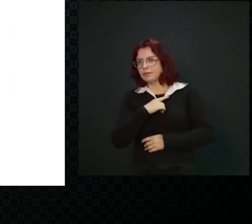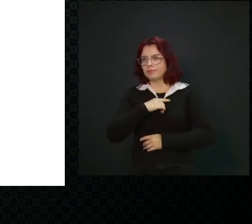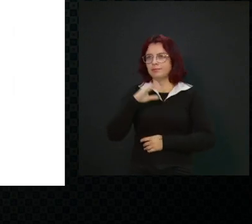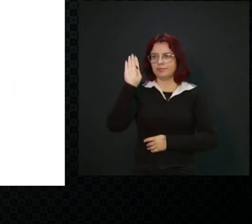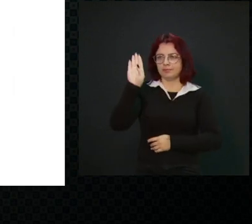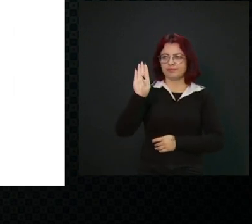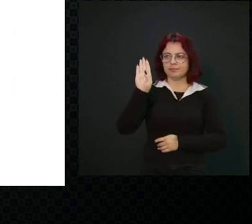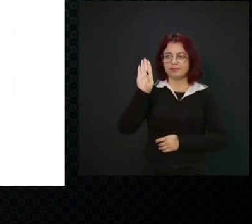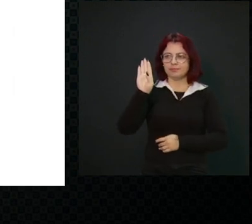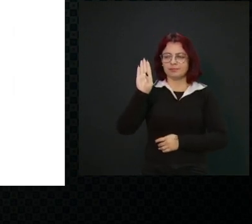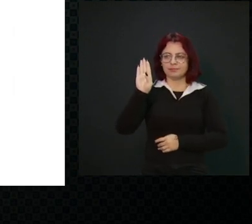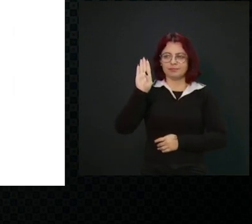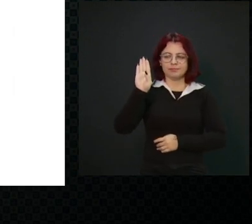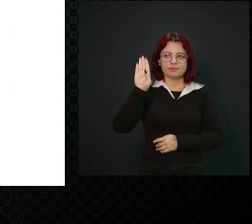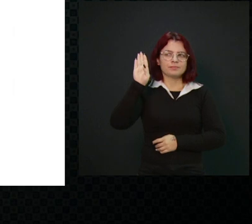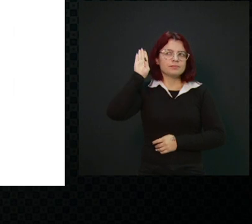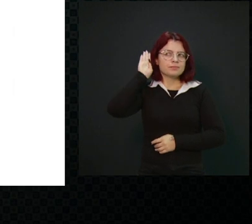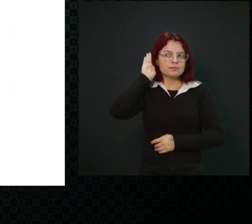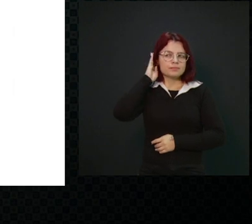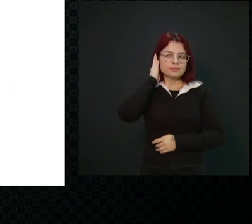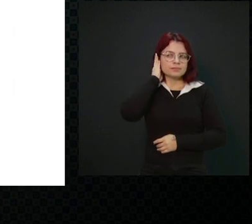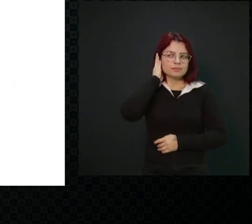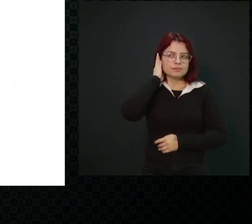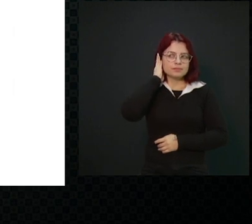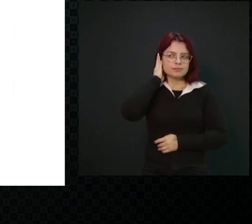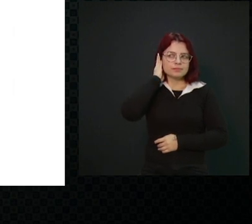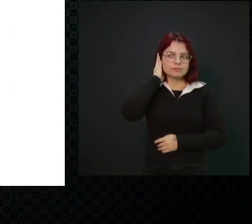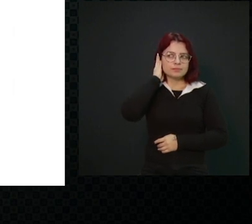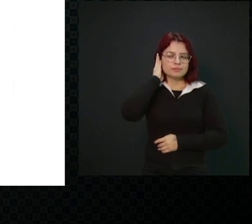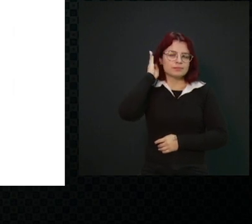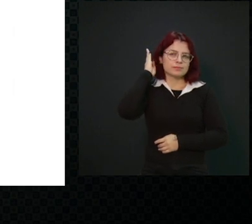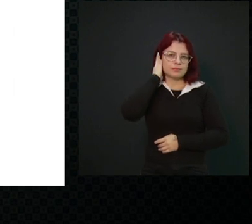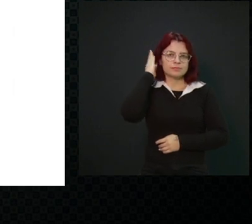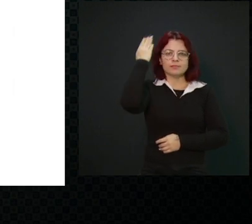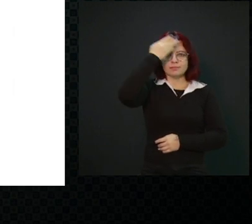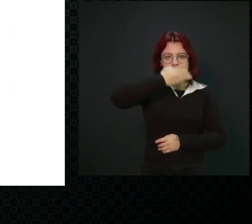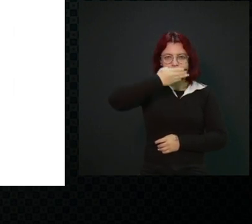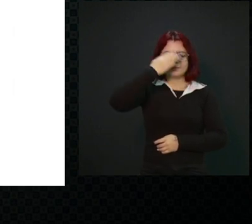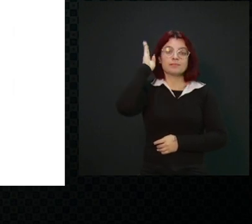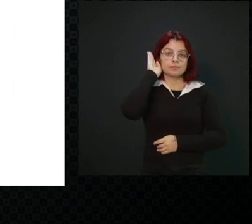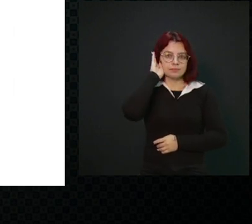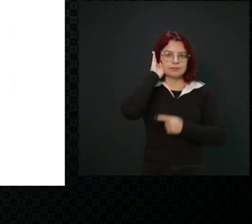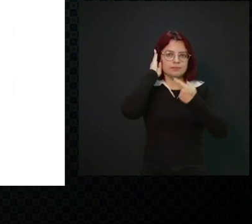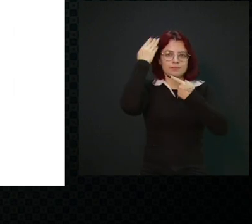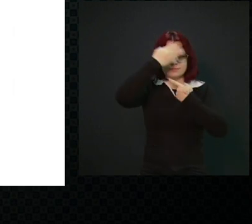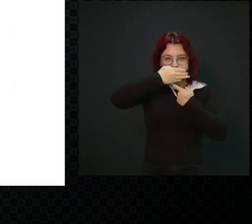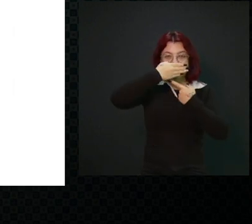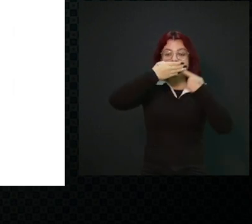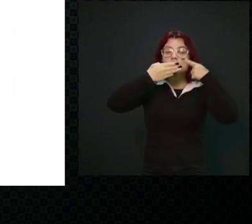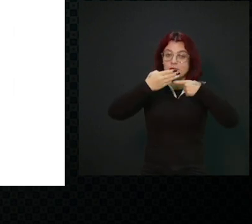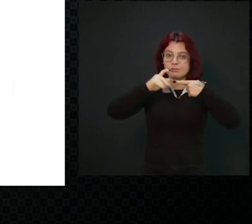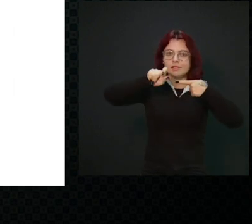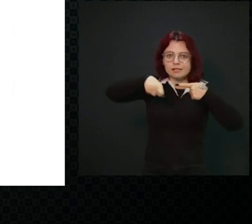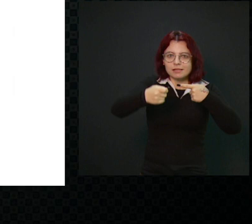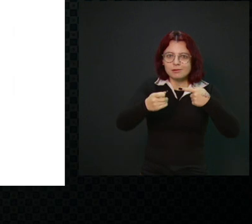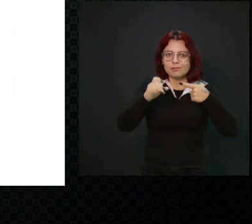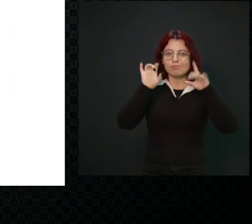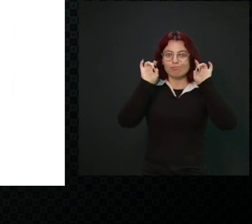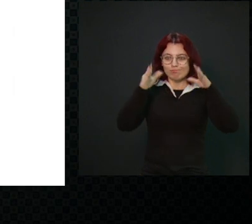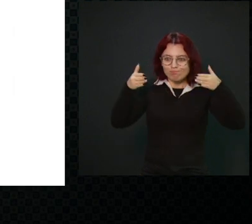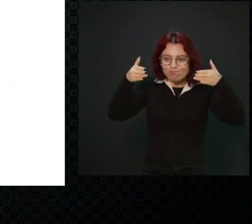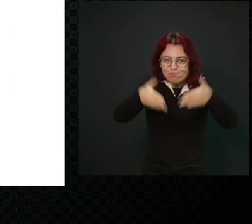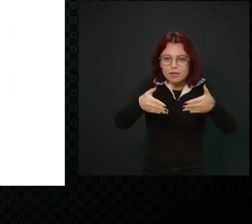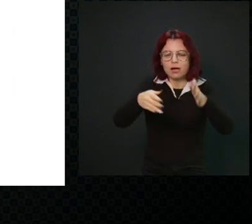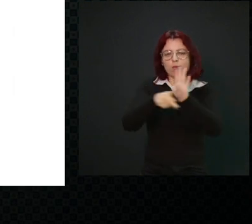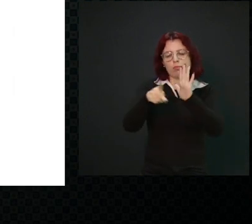sai aqui, né, da orelha e vem aqui para os olhos. Então, este é o sinal caracterizando